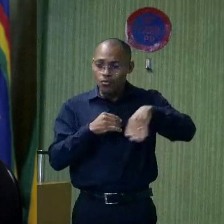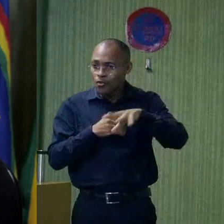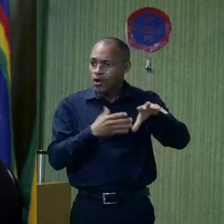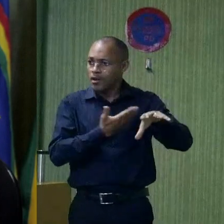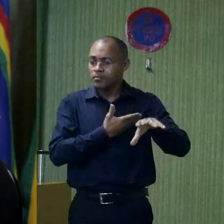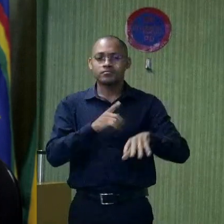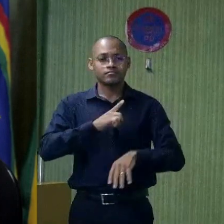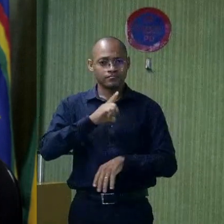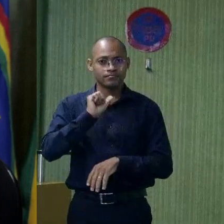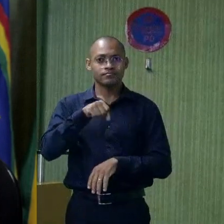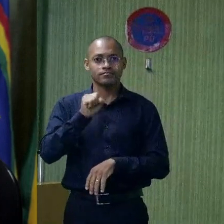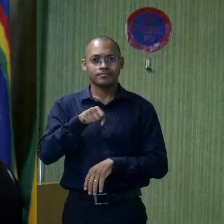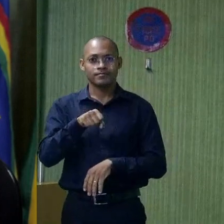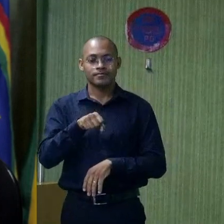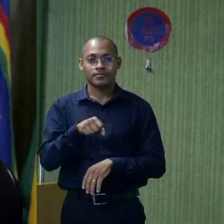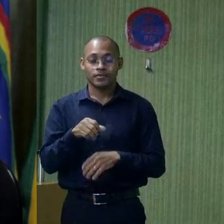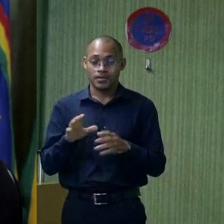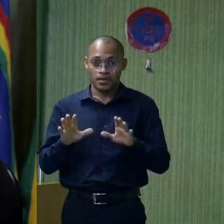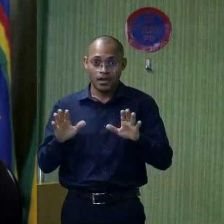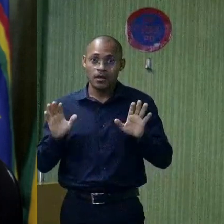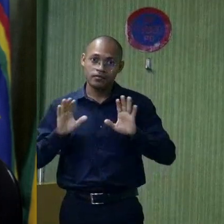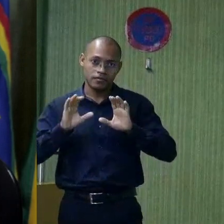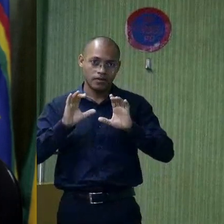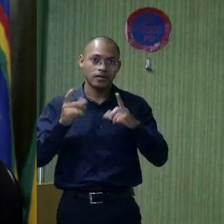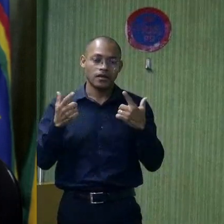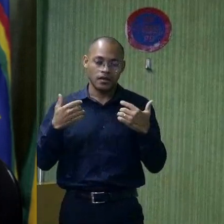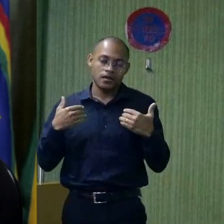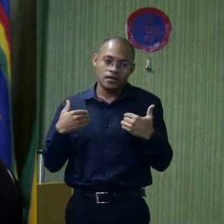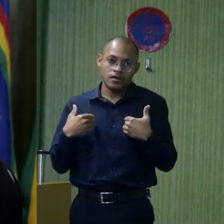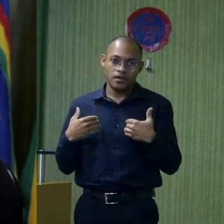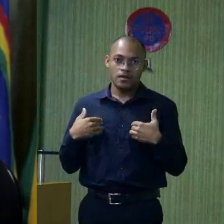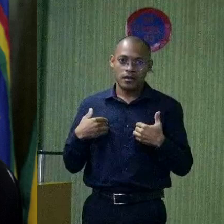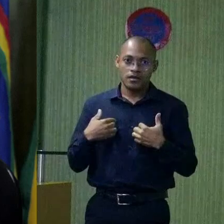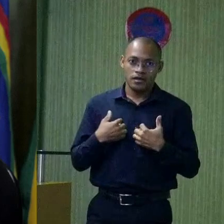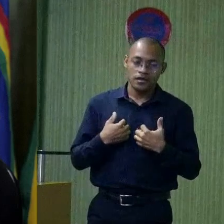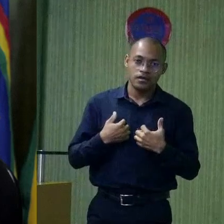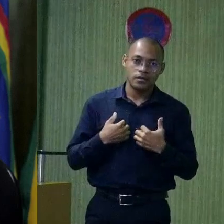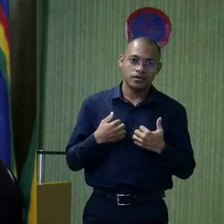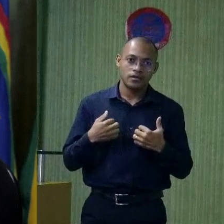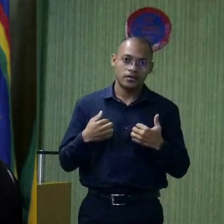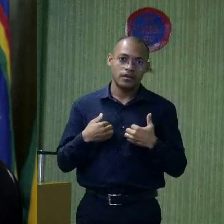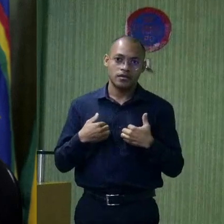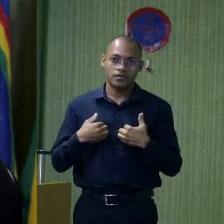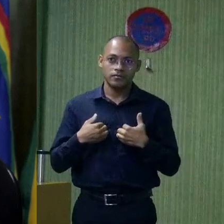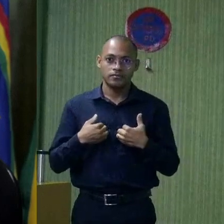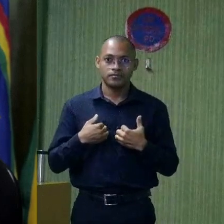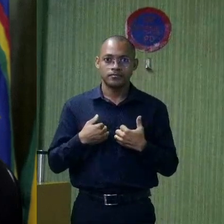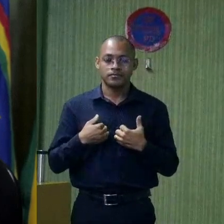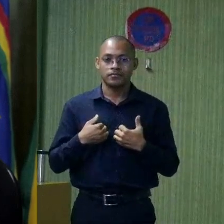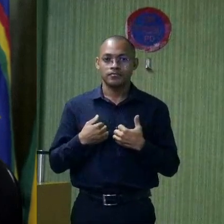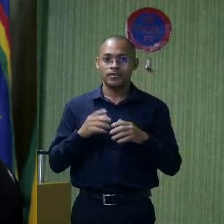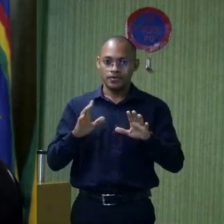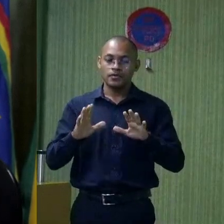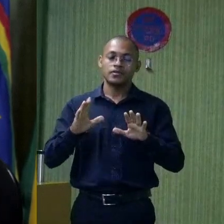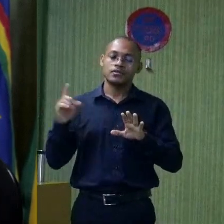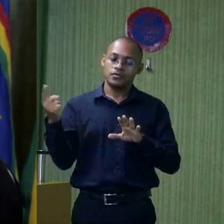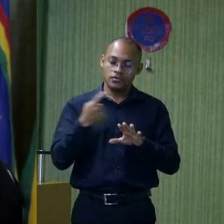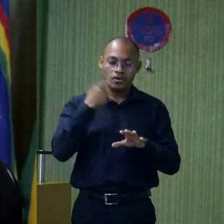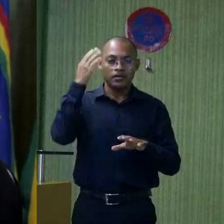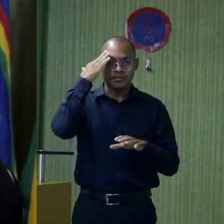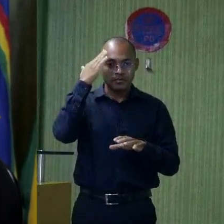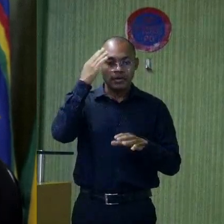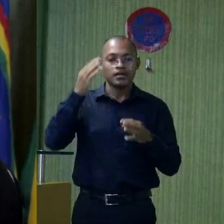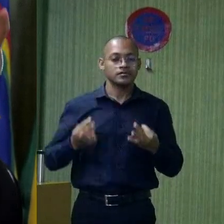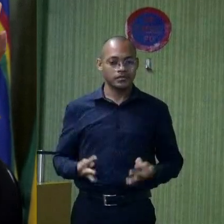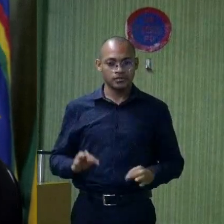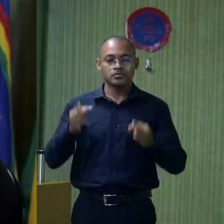tem então assim eu eu claro que a gente tem que ser não a gente não pode vamos dizer assim o célular ele tá a tecnologia ela